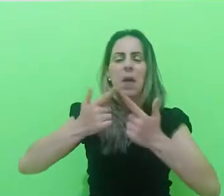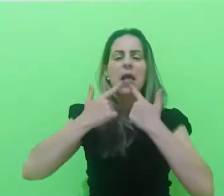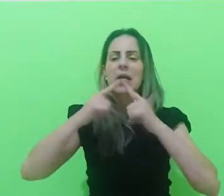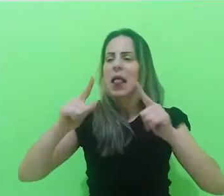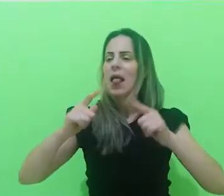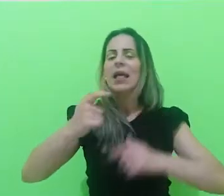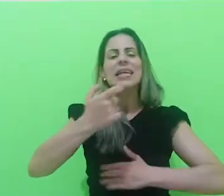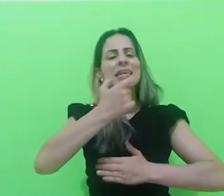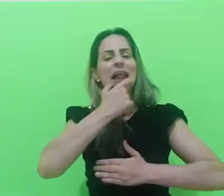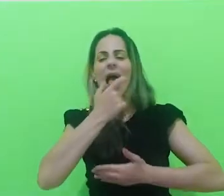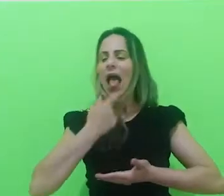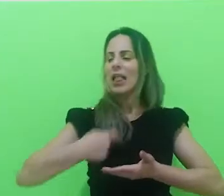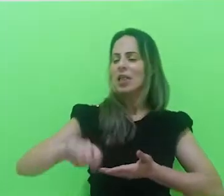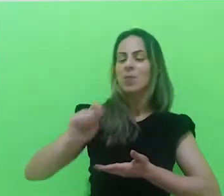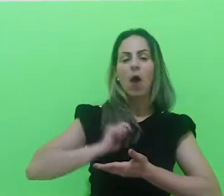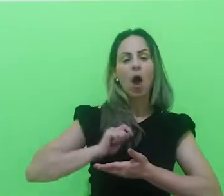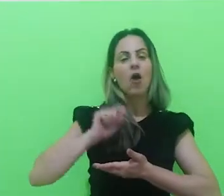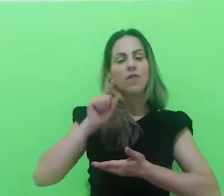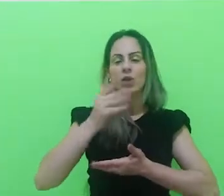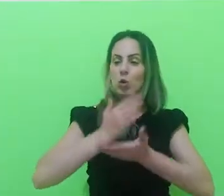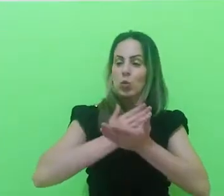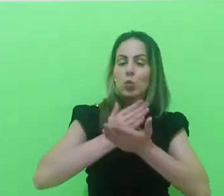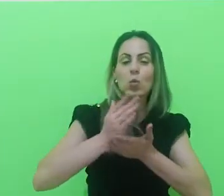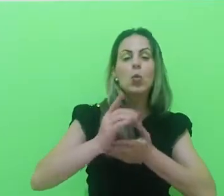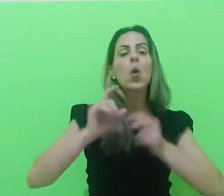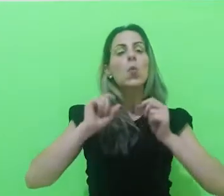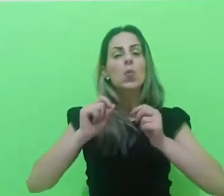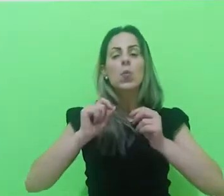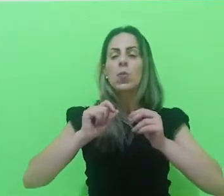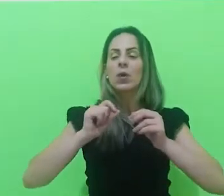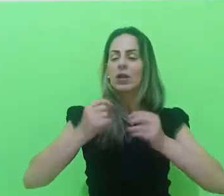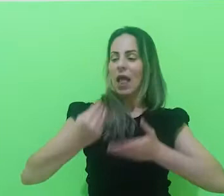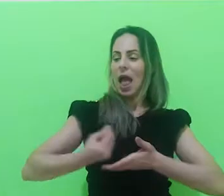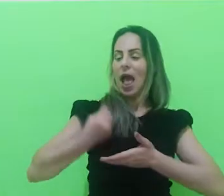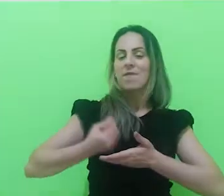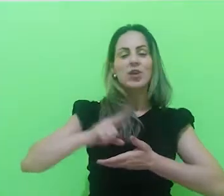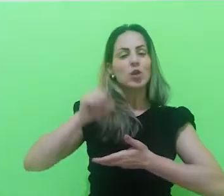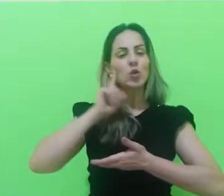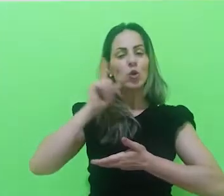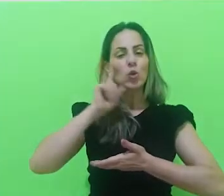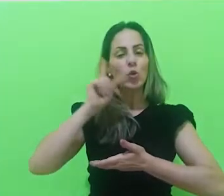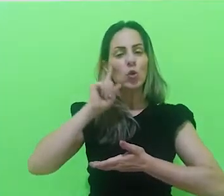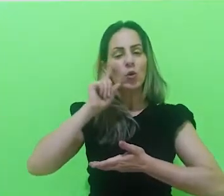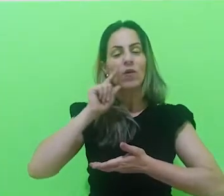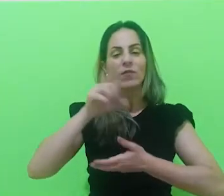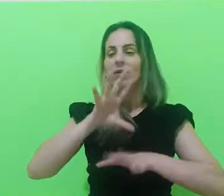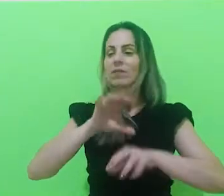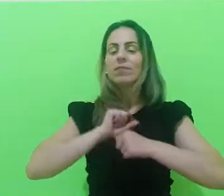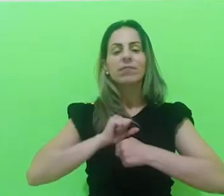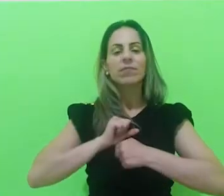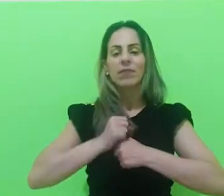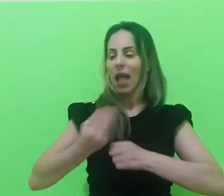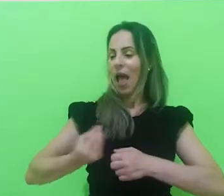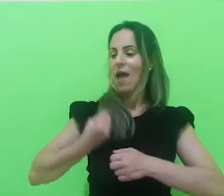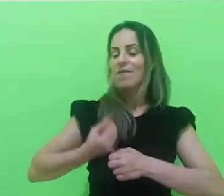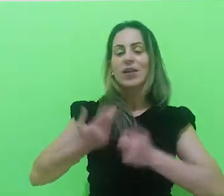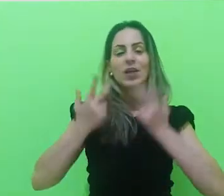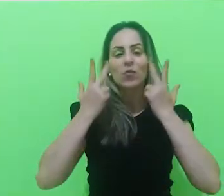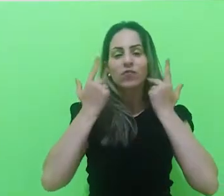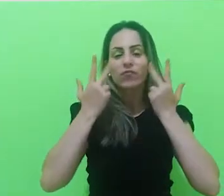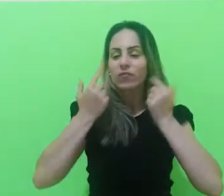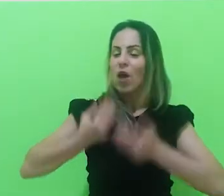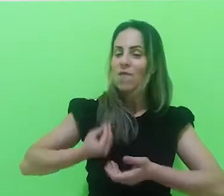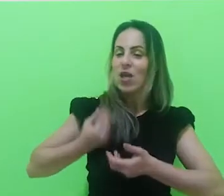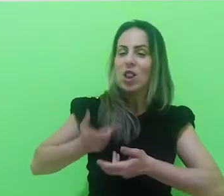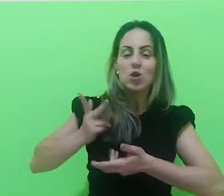inglês, o espanhol, e você começa a fazer com que ele faça parte da sua vida, você vai ter isso para o resto da sua vida. Ele não